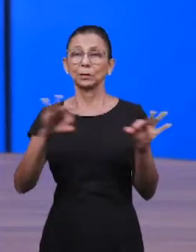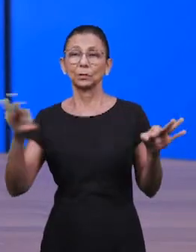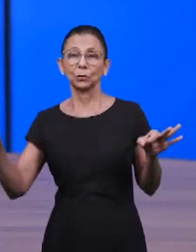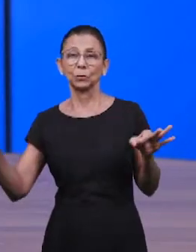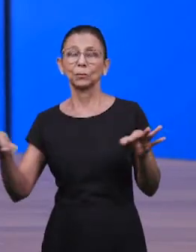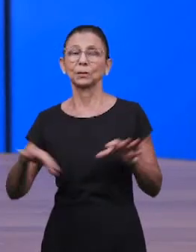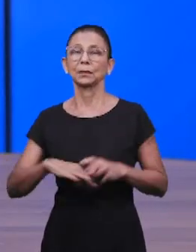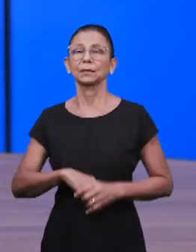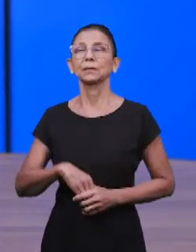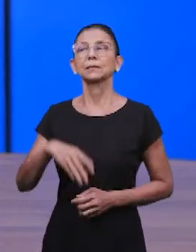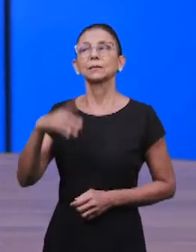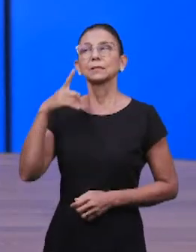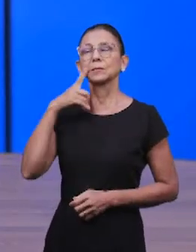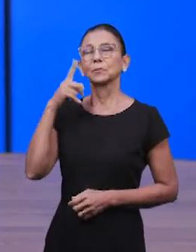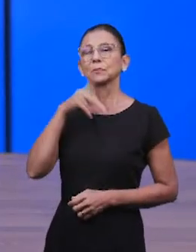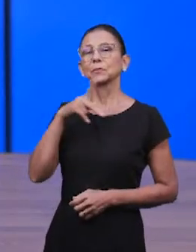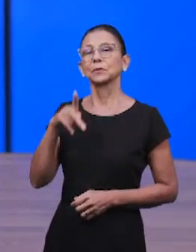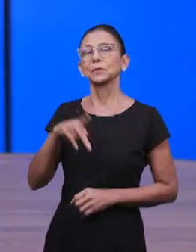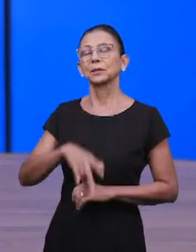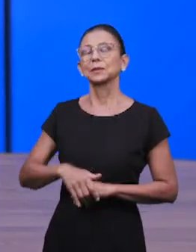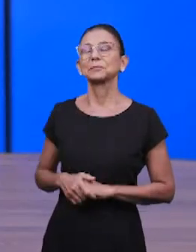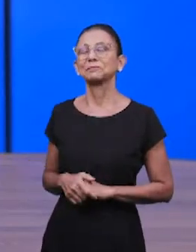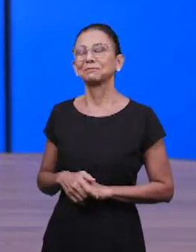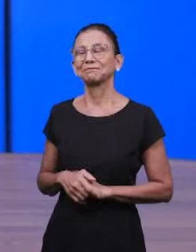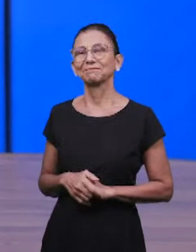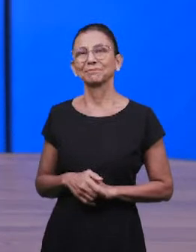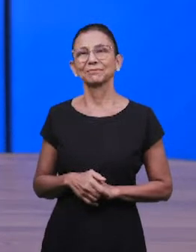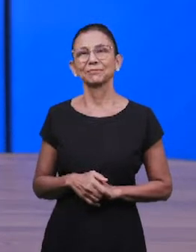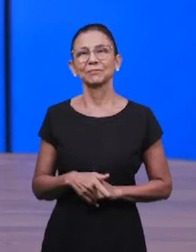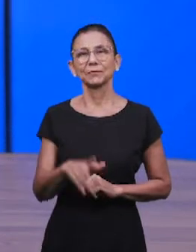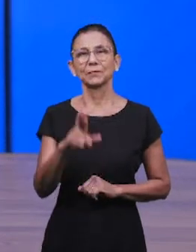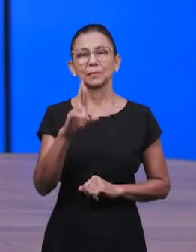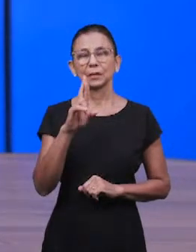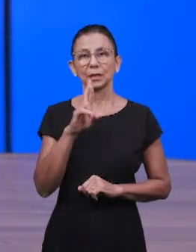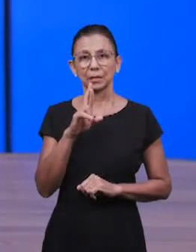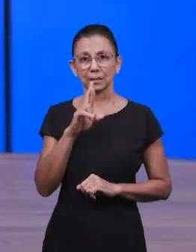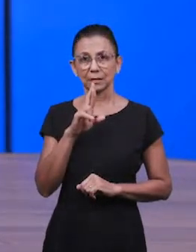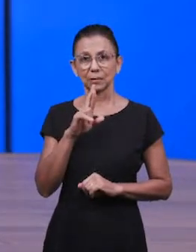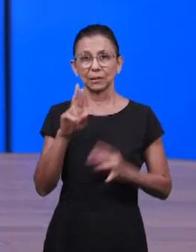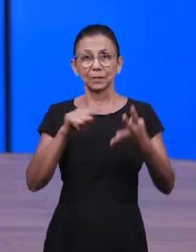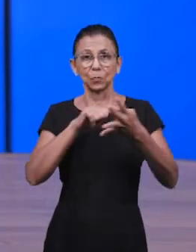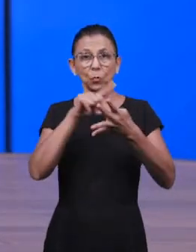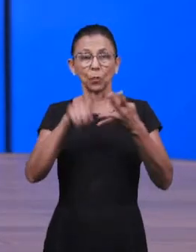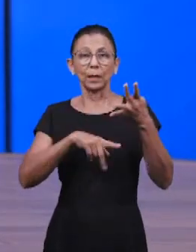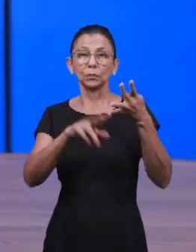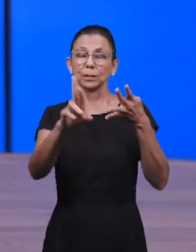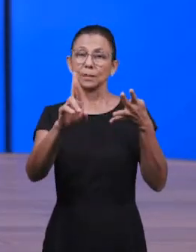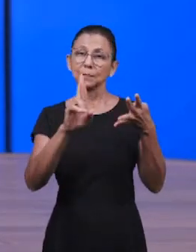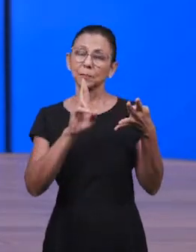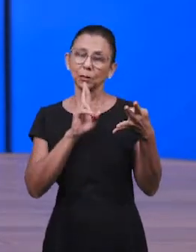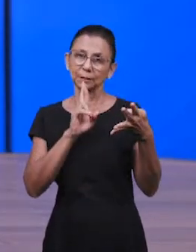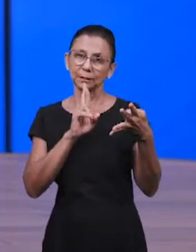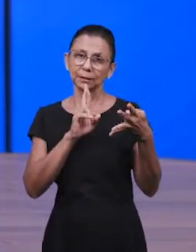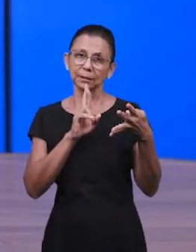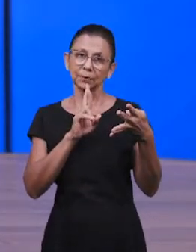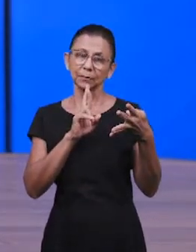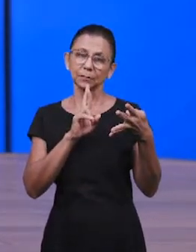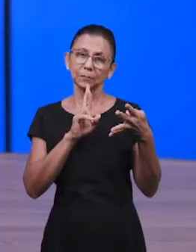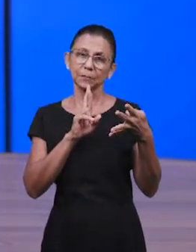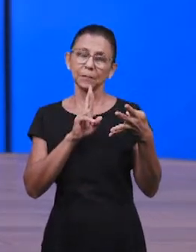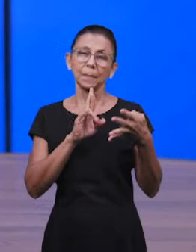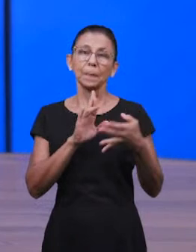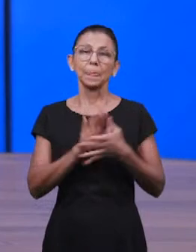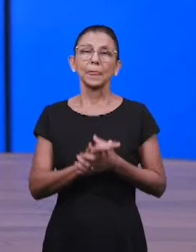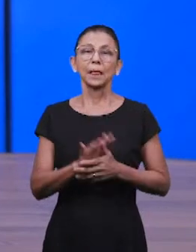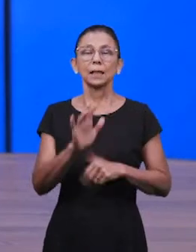ouvir as professoras lendo as perguntas. Então quem vai dar a primeira resposta, nós temos 4 respostas, vai ser lá do estado do Mato